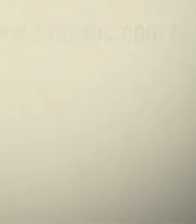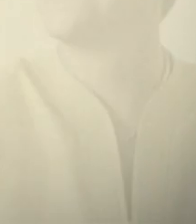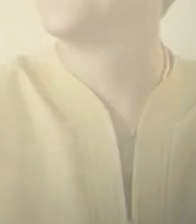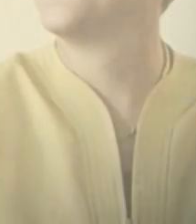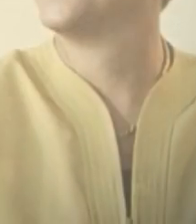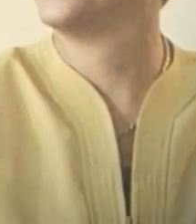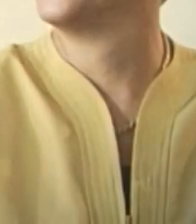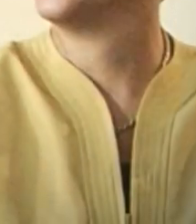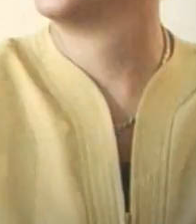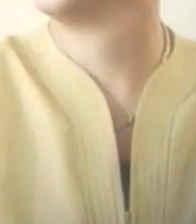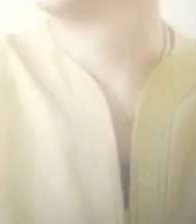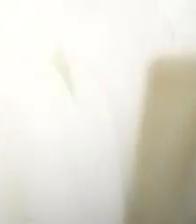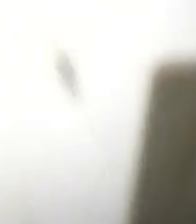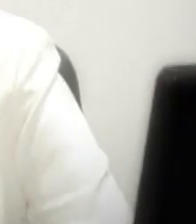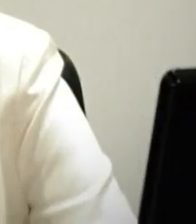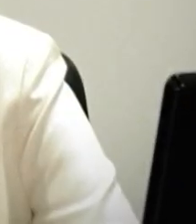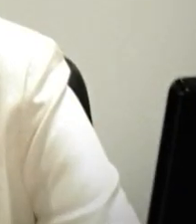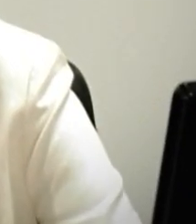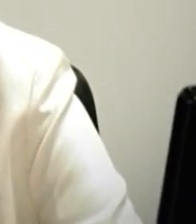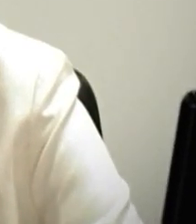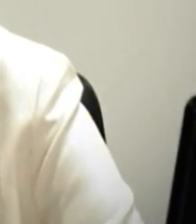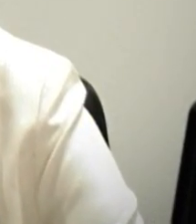www.café.ebc.com.br.